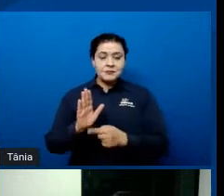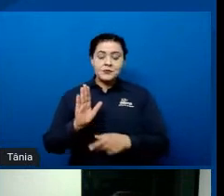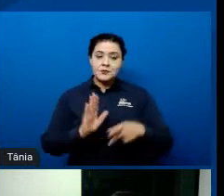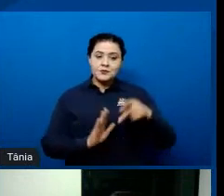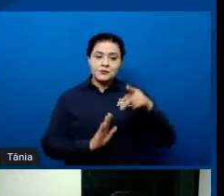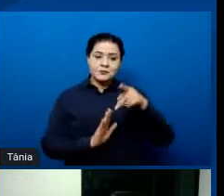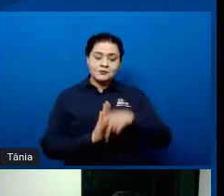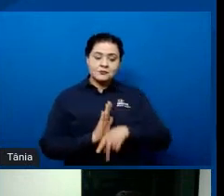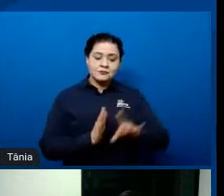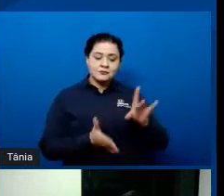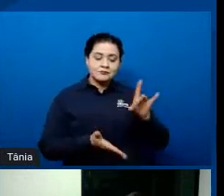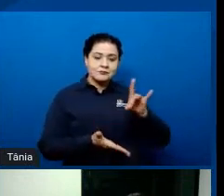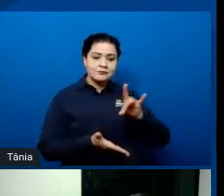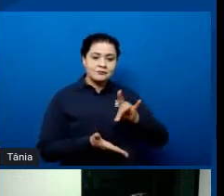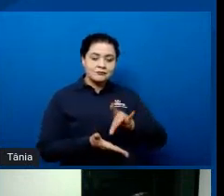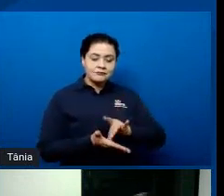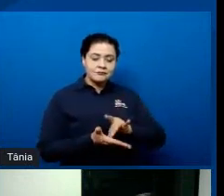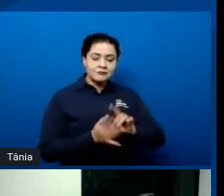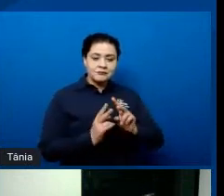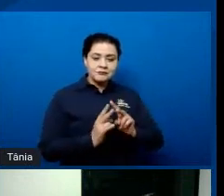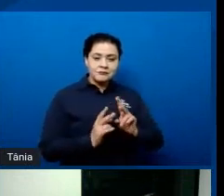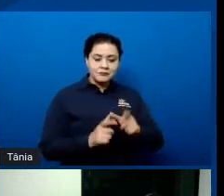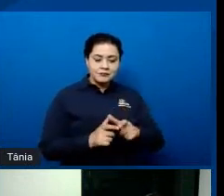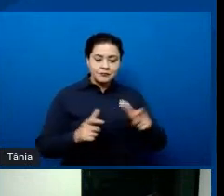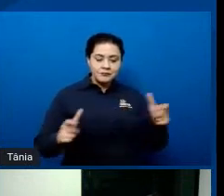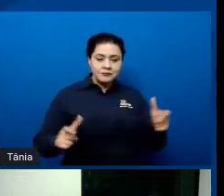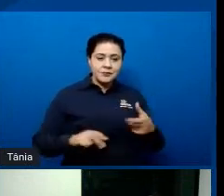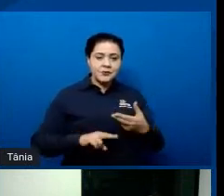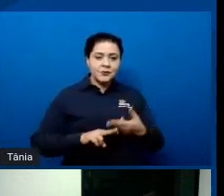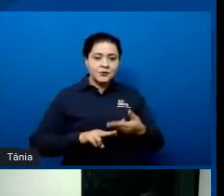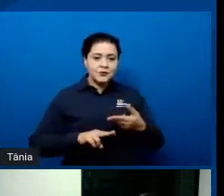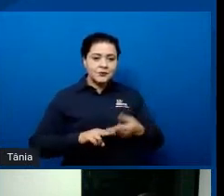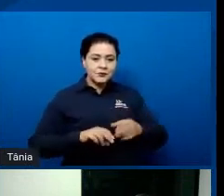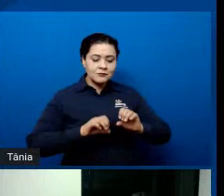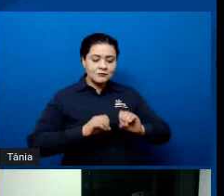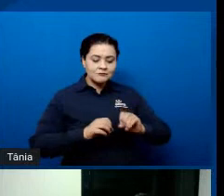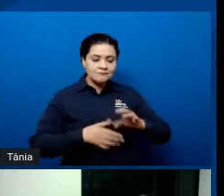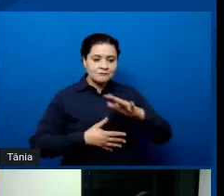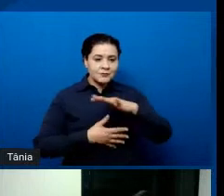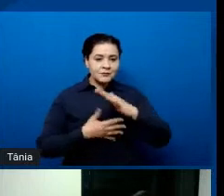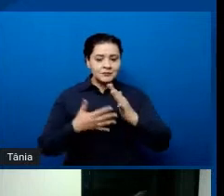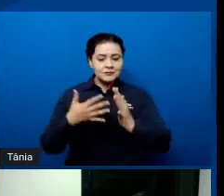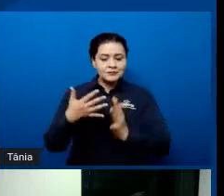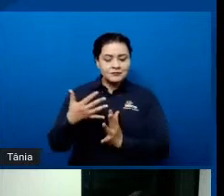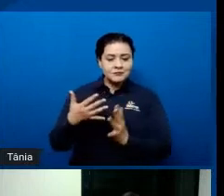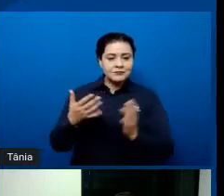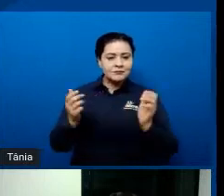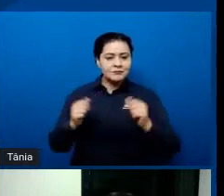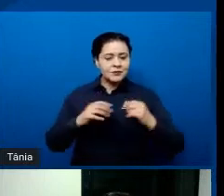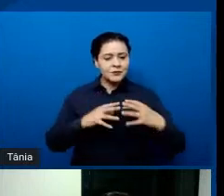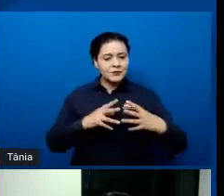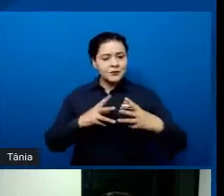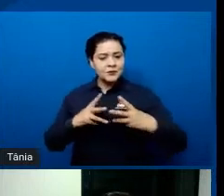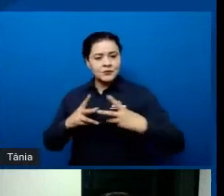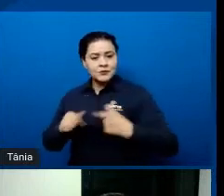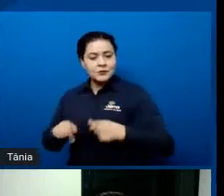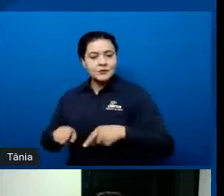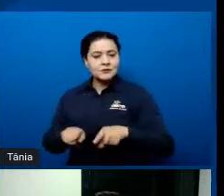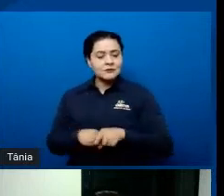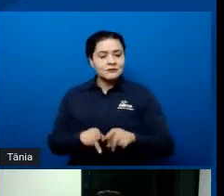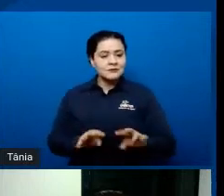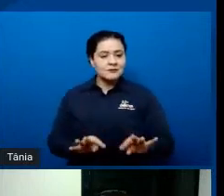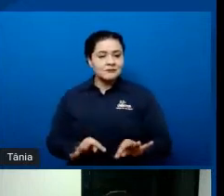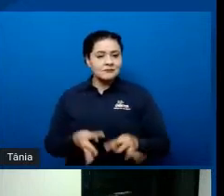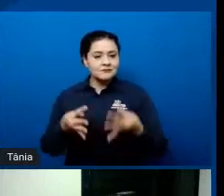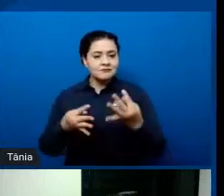projetos em realidade aumentada para utilização de ensino e aprendizagem de Libras, né? Então, tudo isso vai ser, a tecnologia